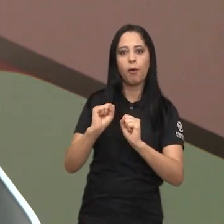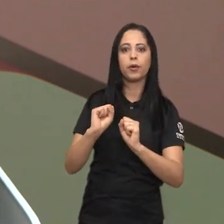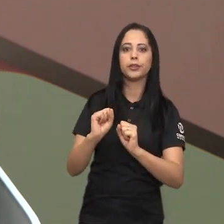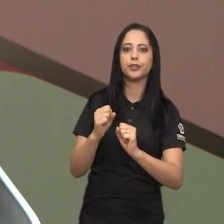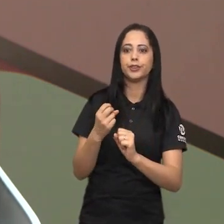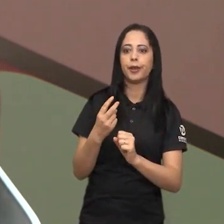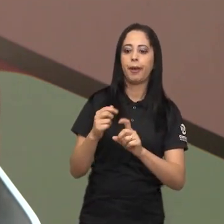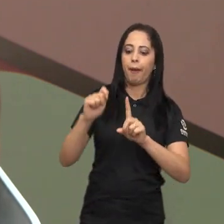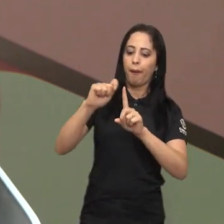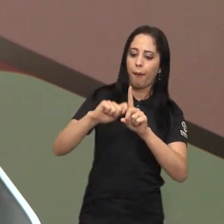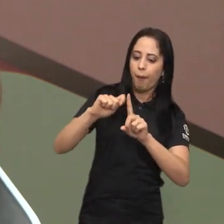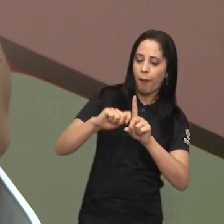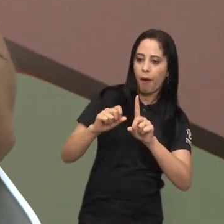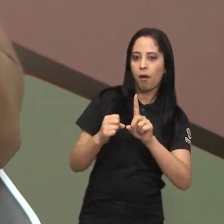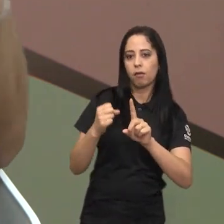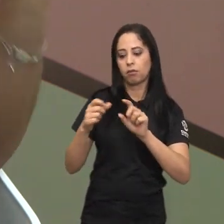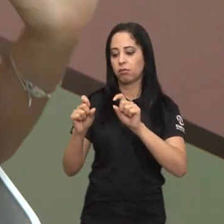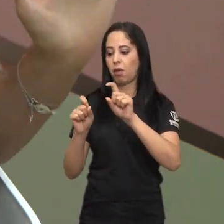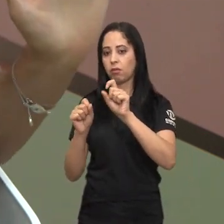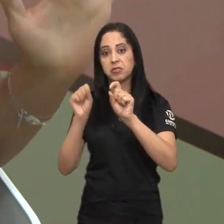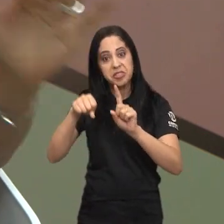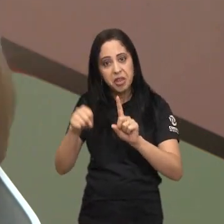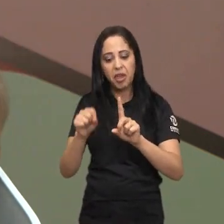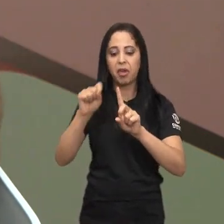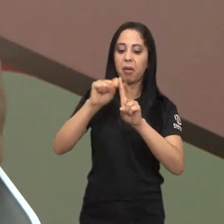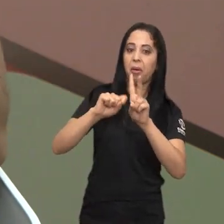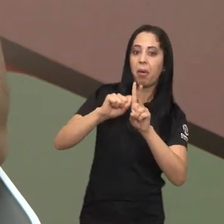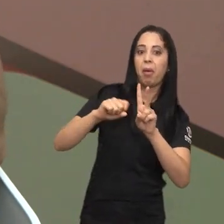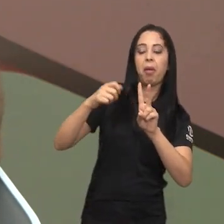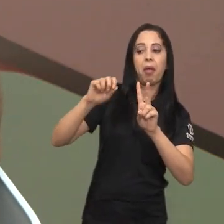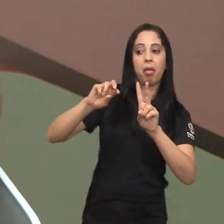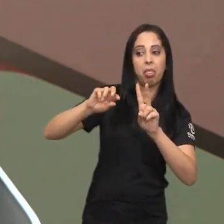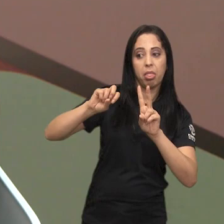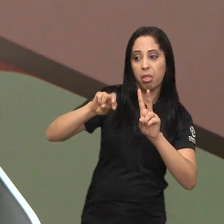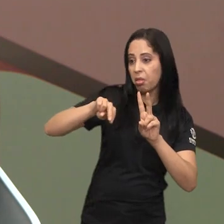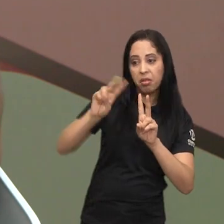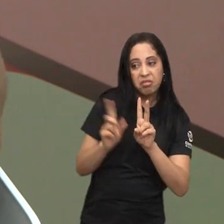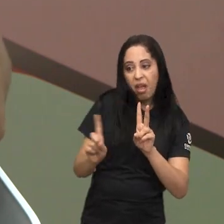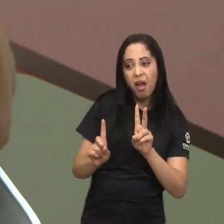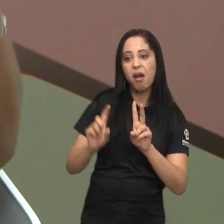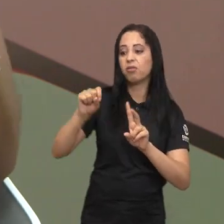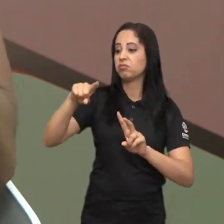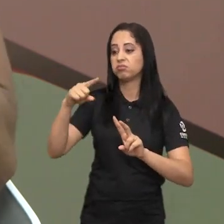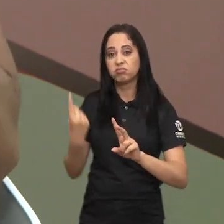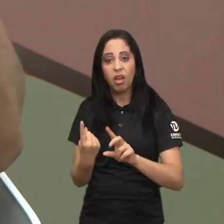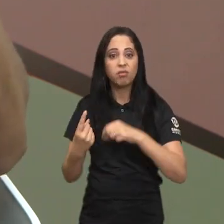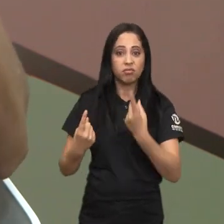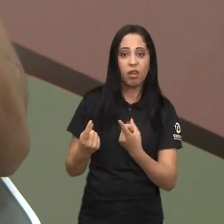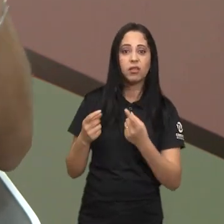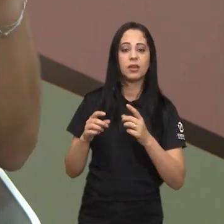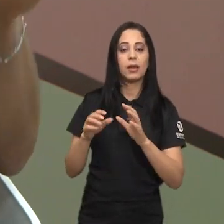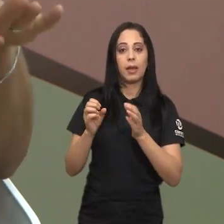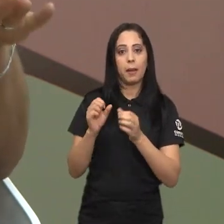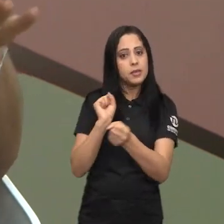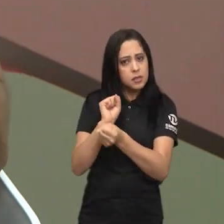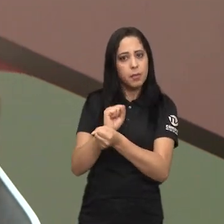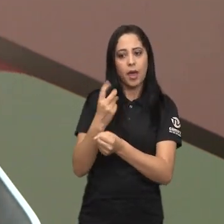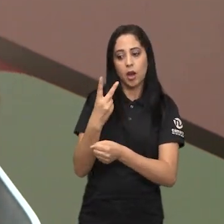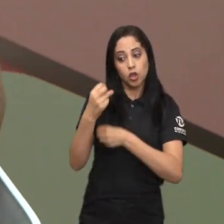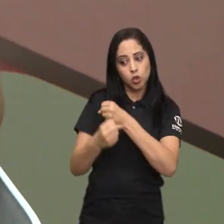menstruar a cada 15 dias. E ela aguarda, porque em 2 anos, normalmente, a menstruação começa a